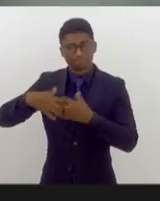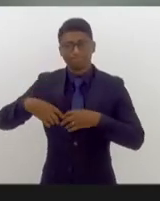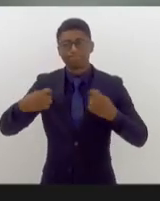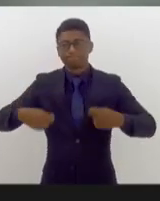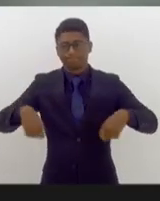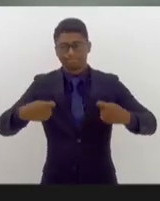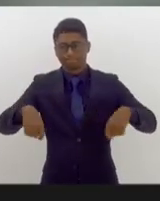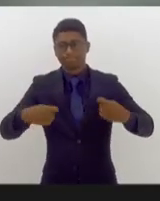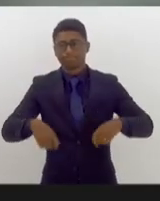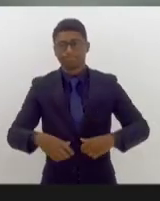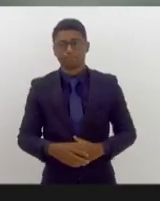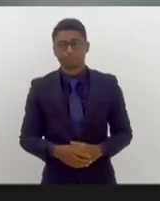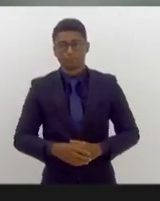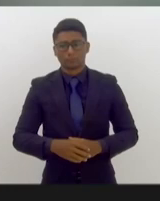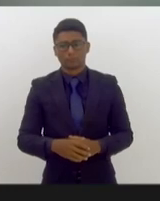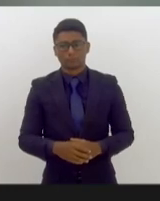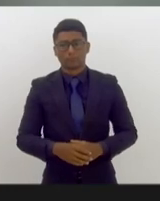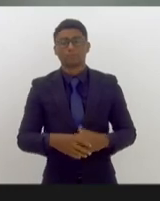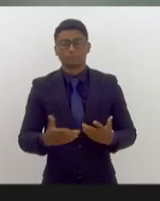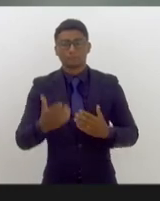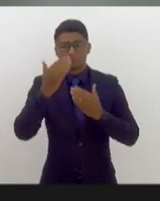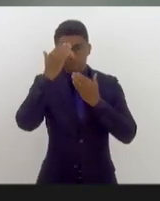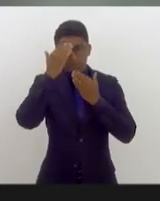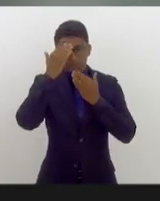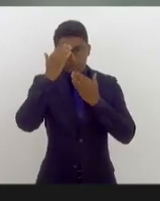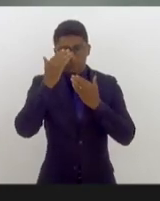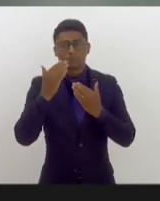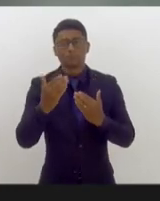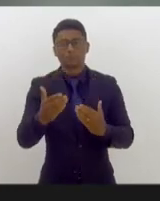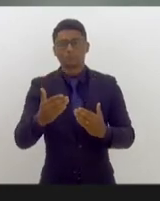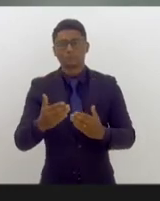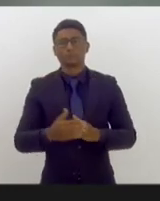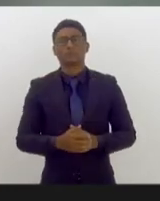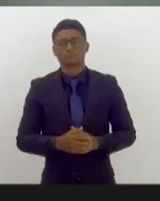nas próximas audiências. E, mais uma vez, agradeço o convite